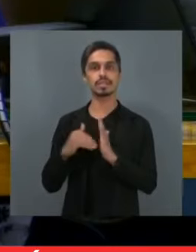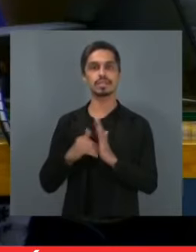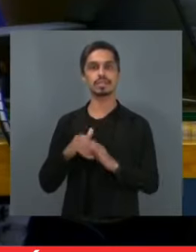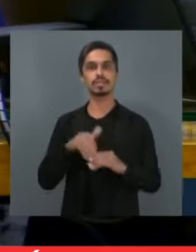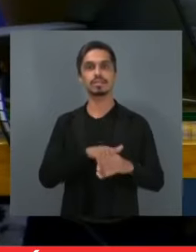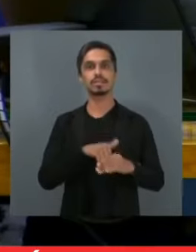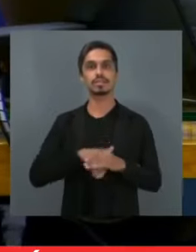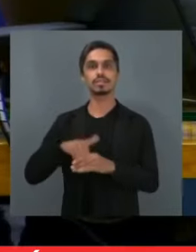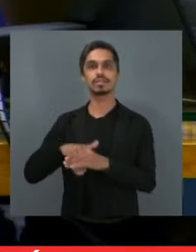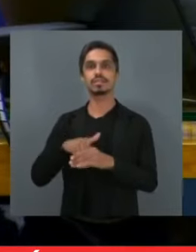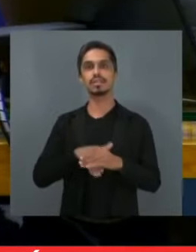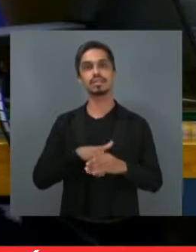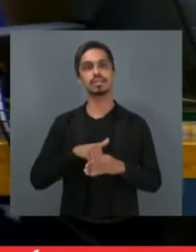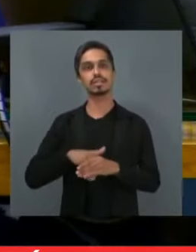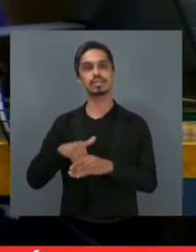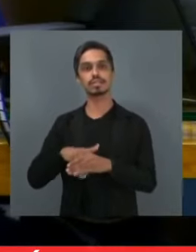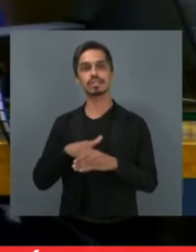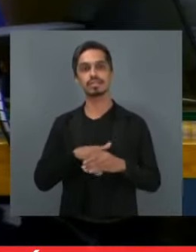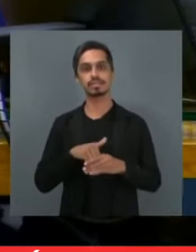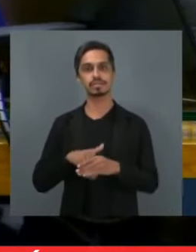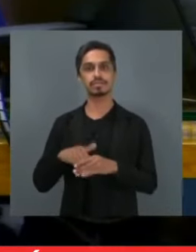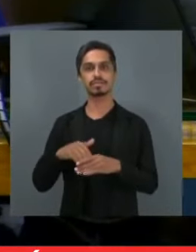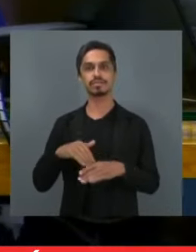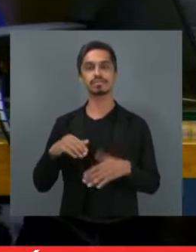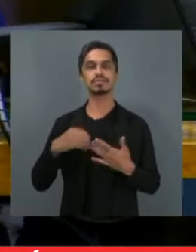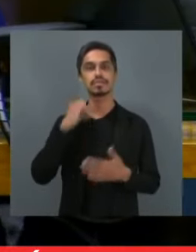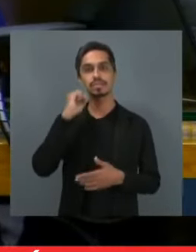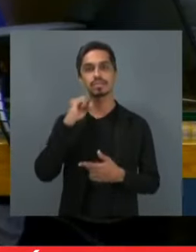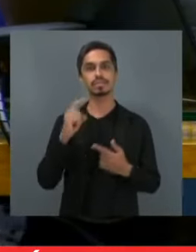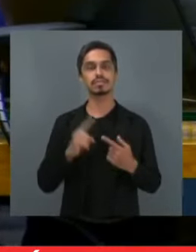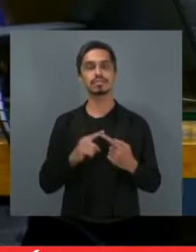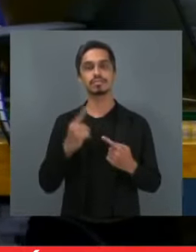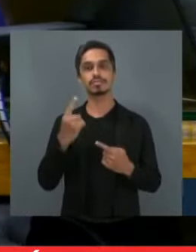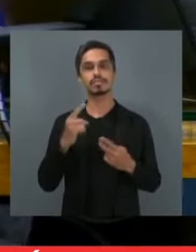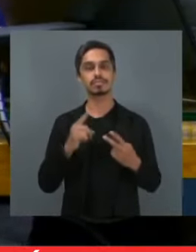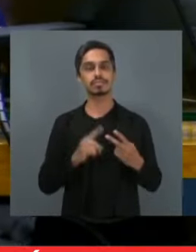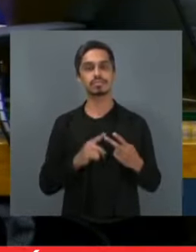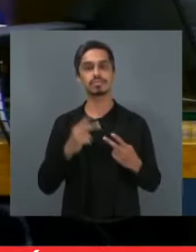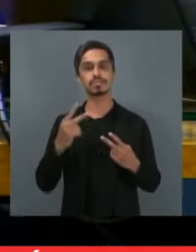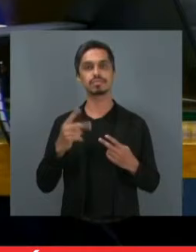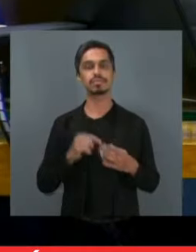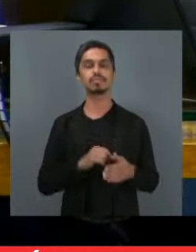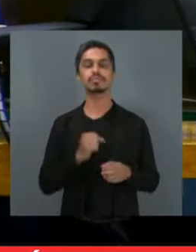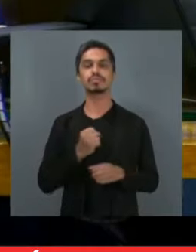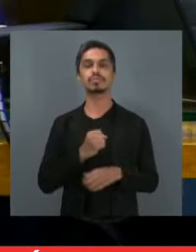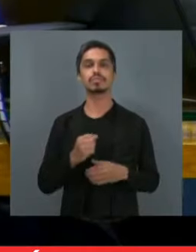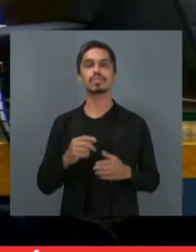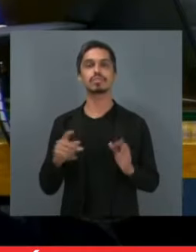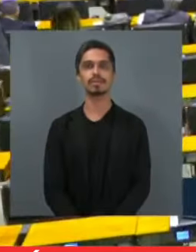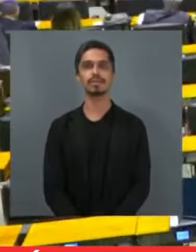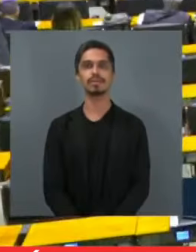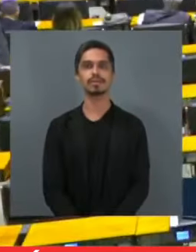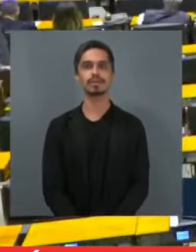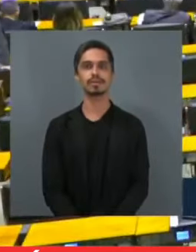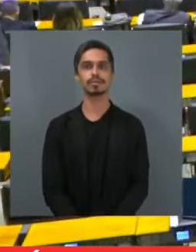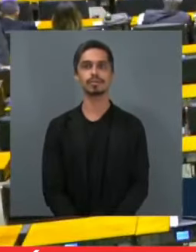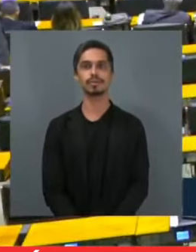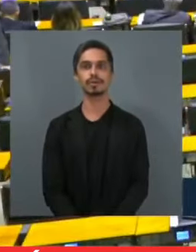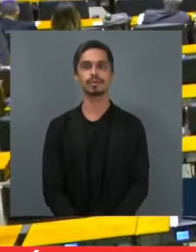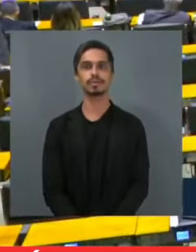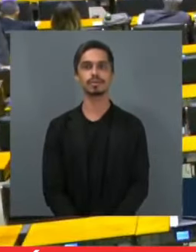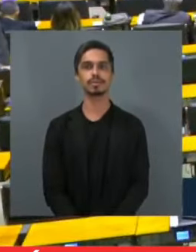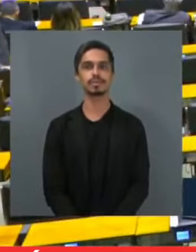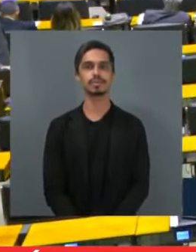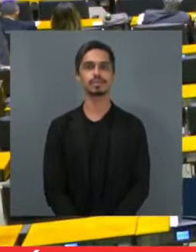ação pedido no STF para para derrubar essa decisão do congresso a a a estratégia